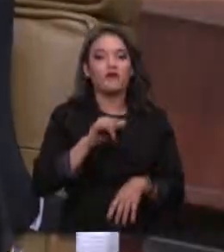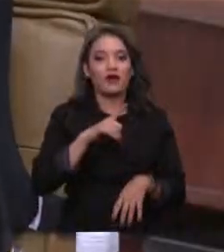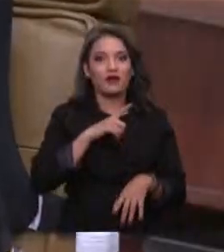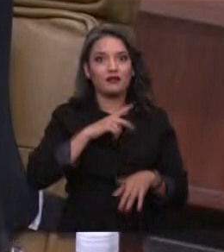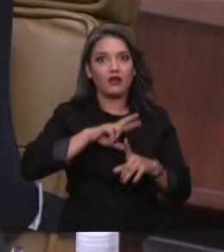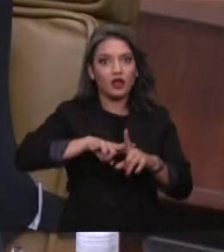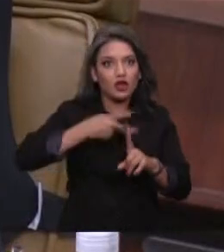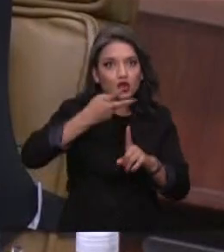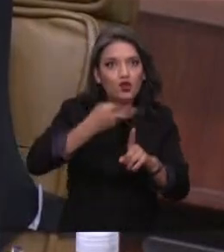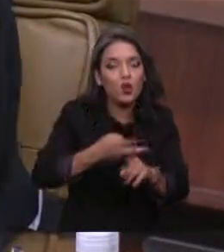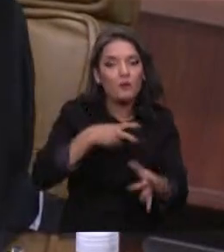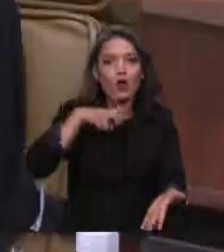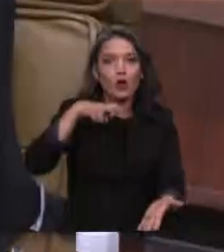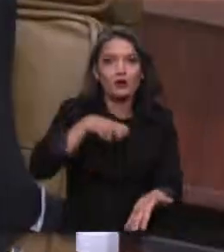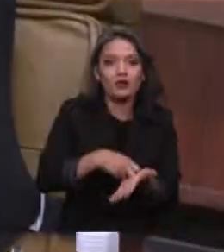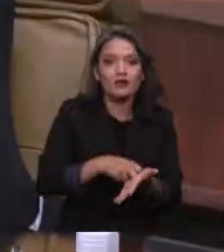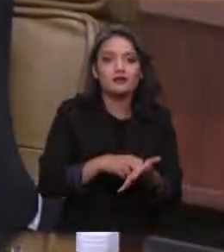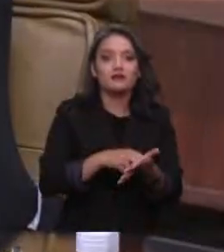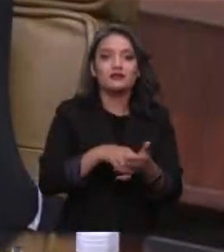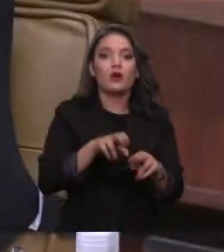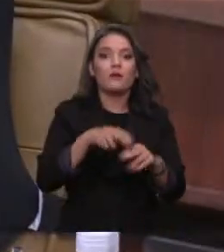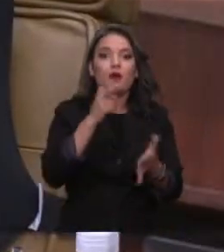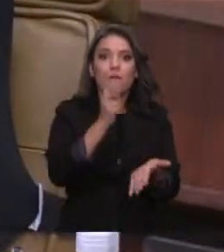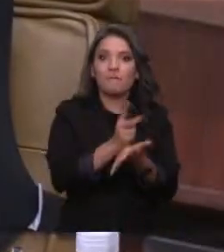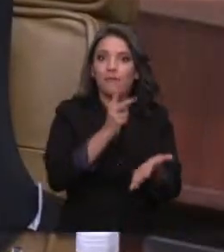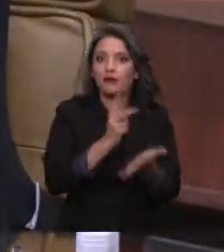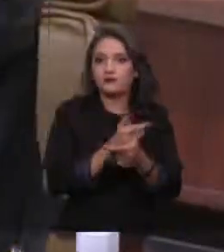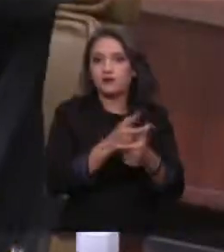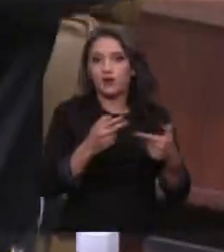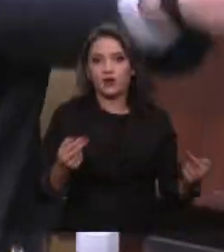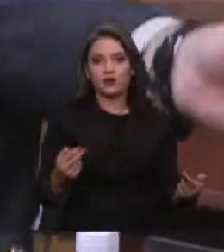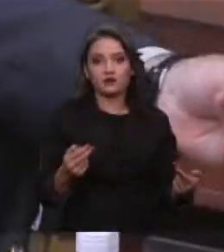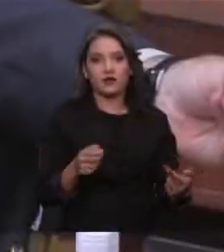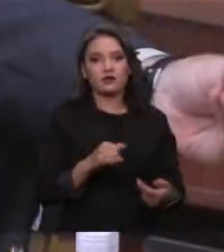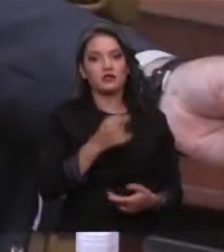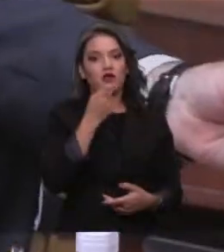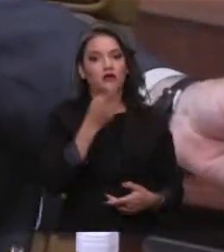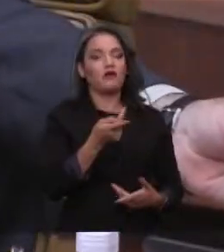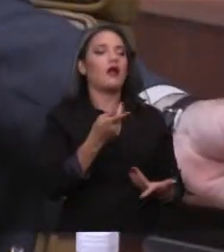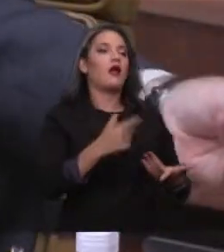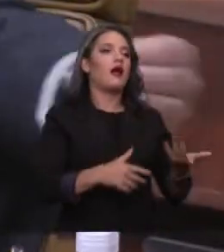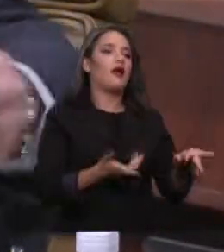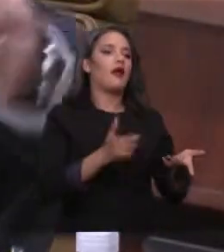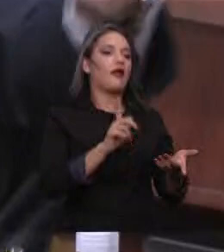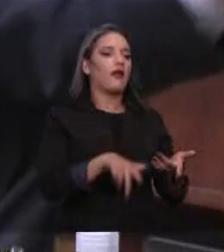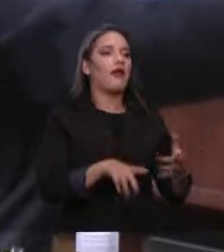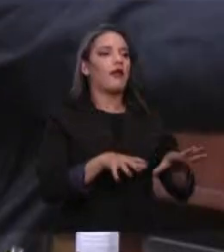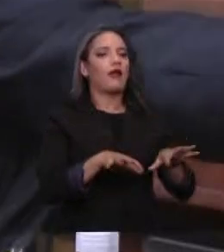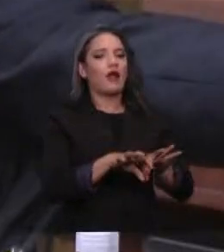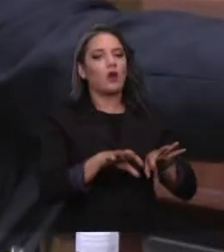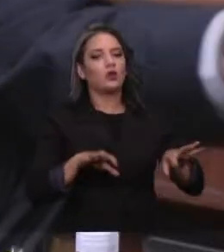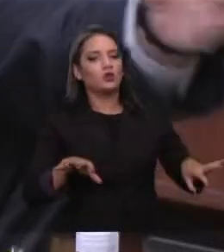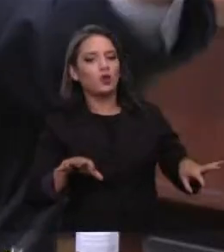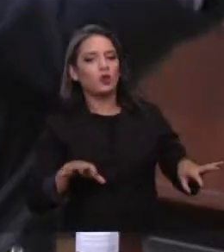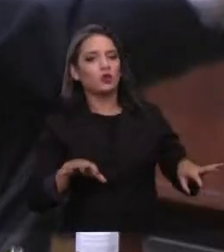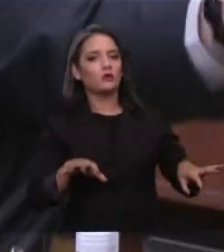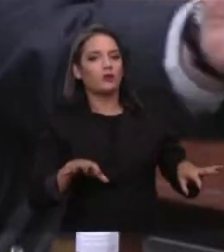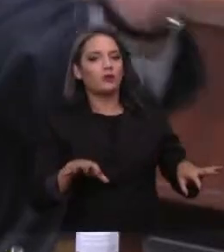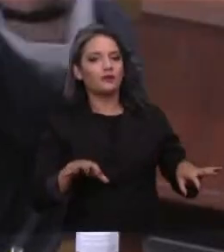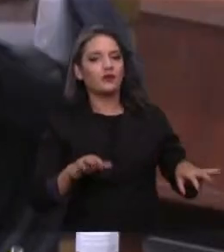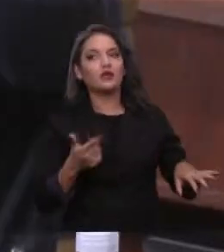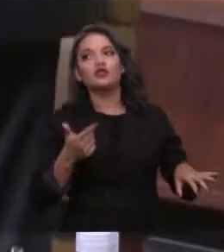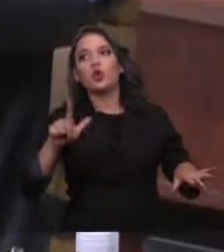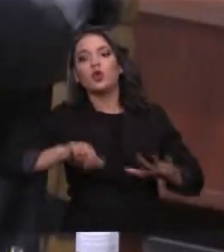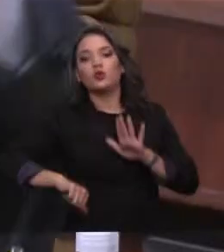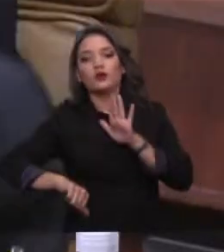mesmo fato, eu tipificar uma conduta autônoma e, numa conduta outra, de um